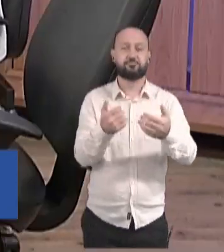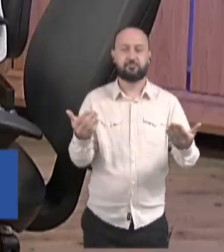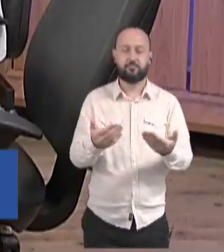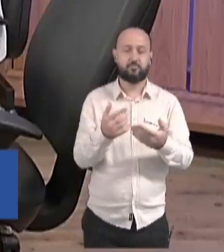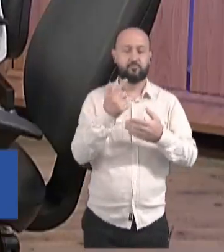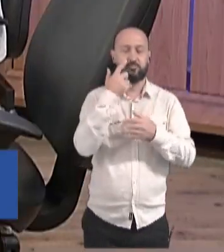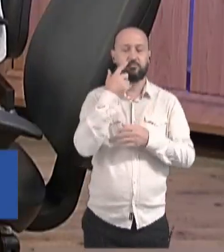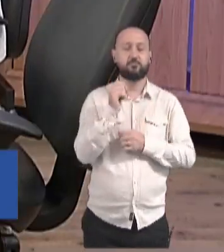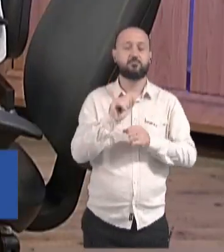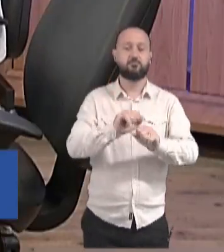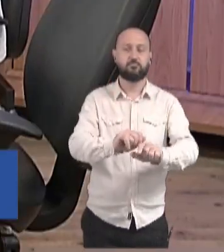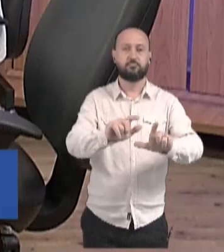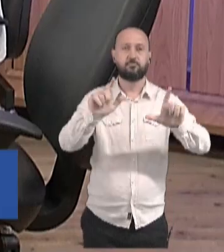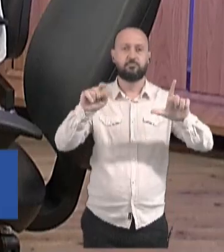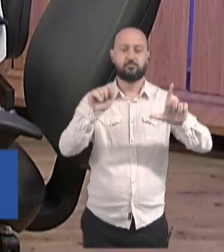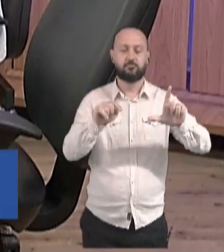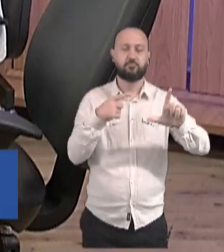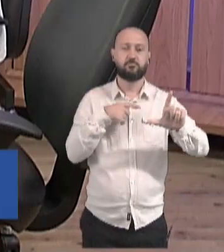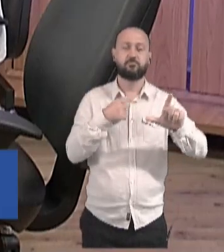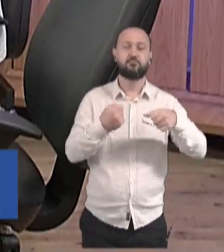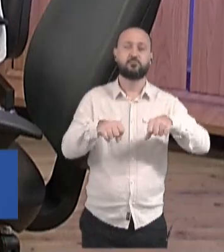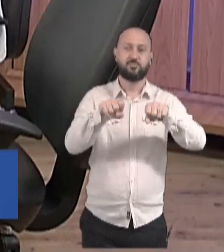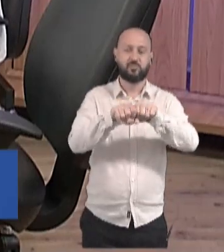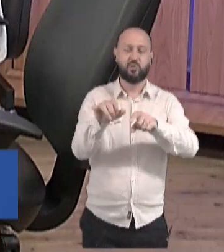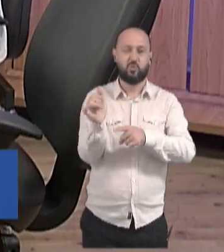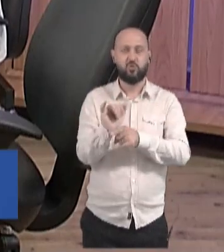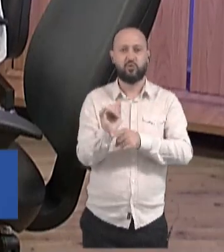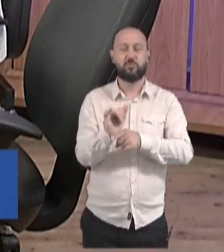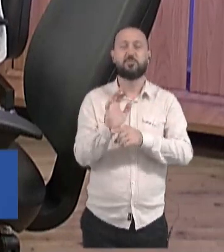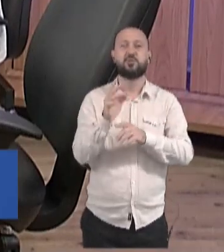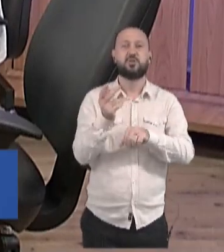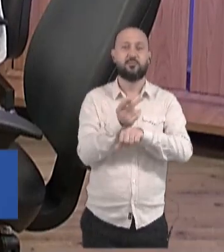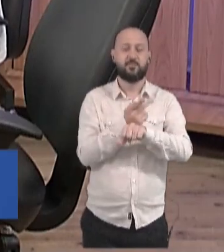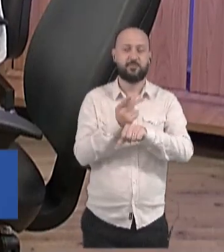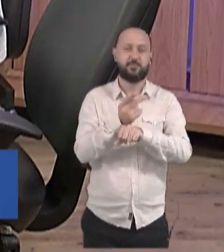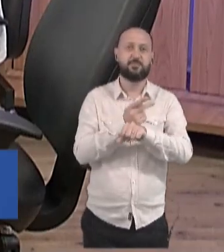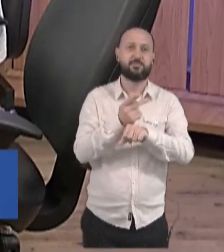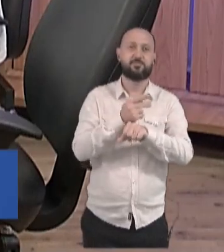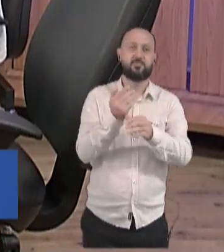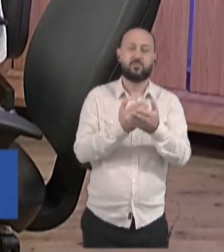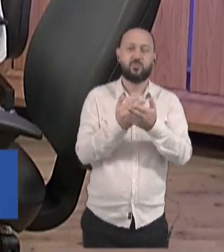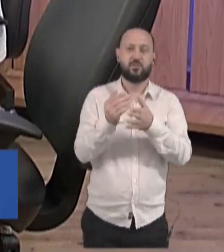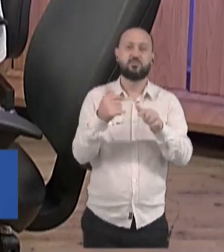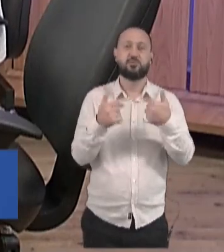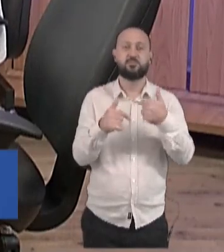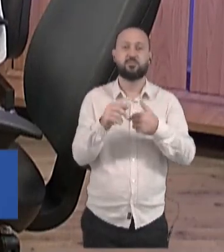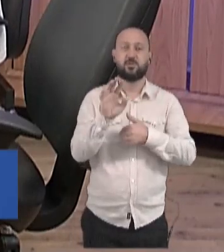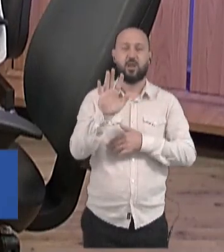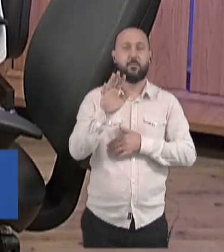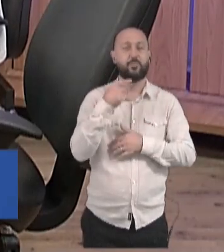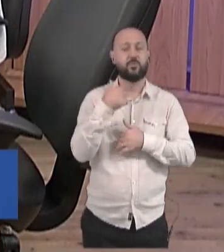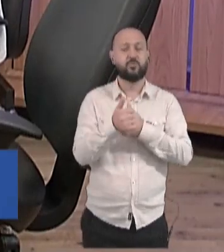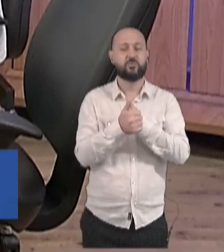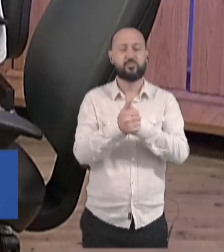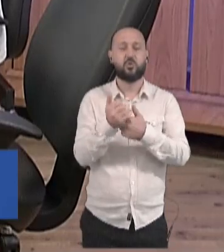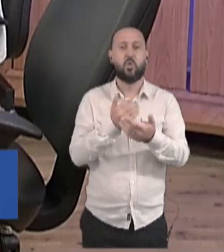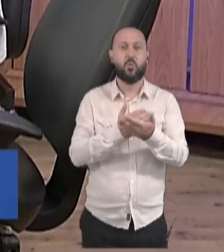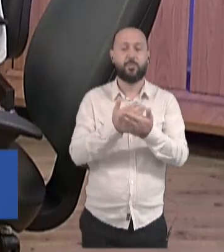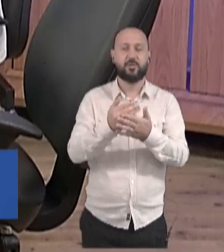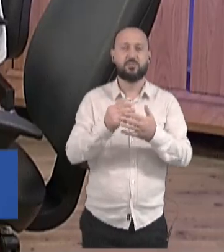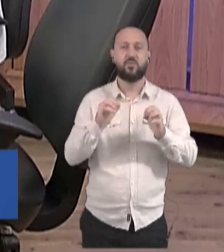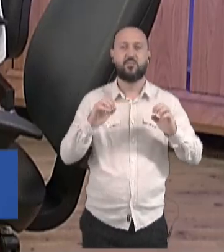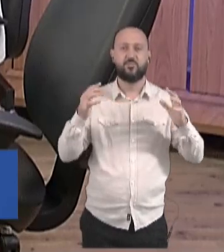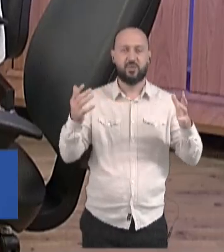agora, ligou o seu televisor, entrou no nosso canal no YouTube, já estava procurando ao início dos trabalhos, daqui a pouquinho começa então o